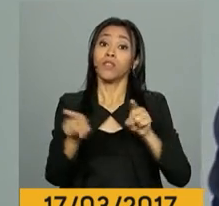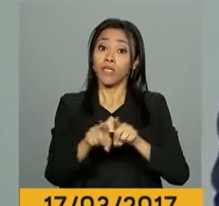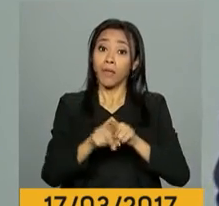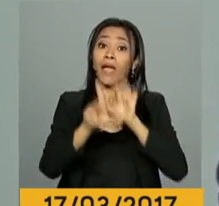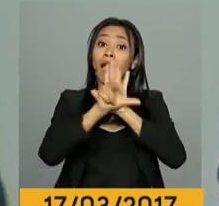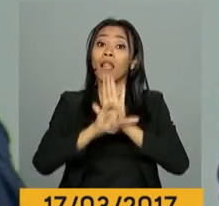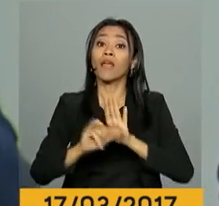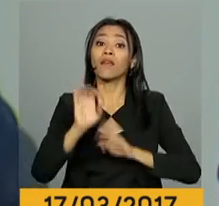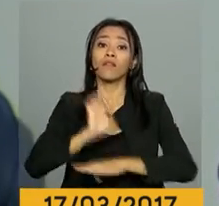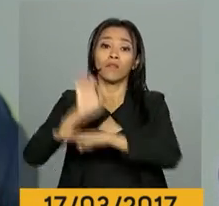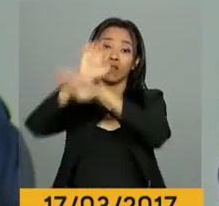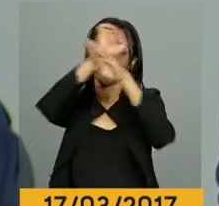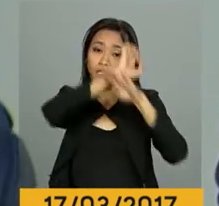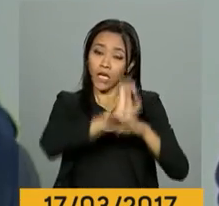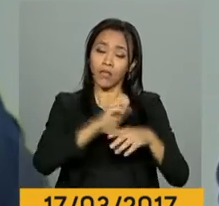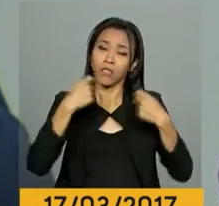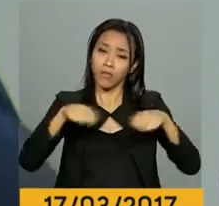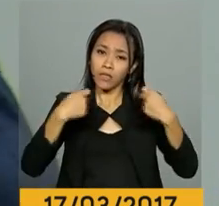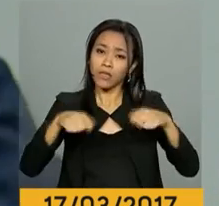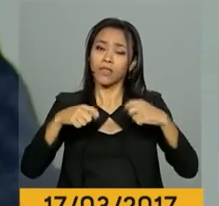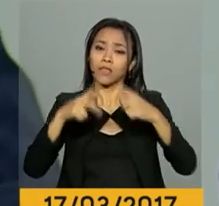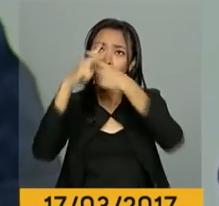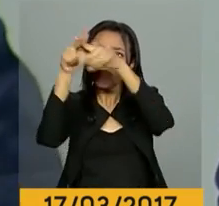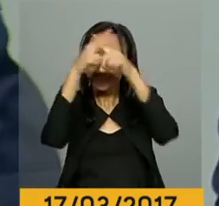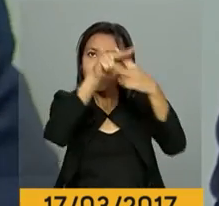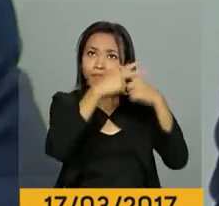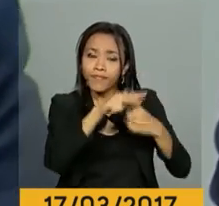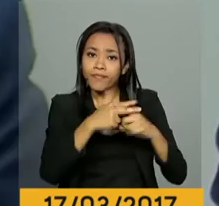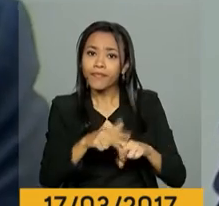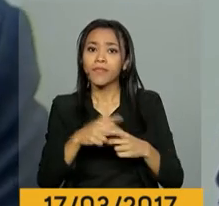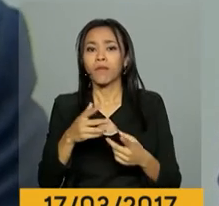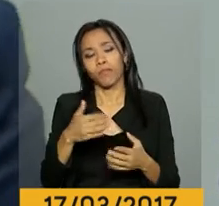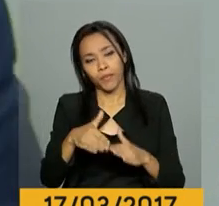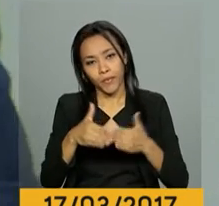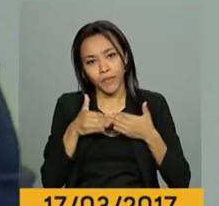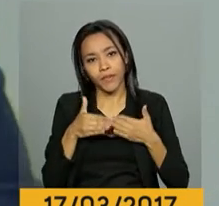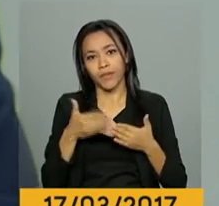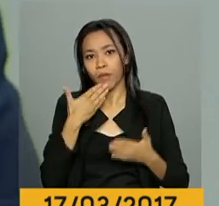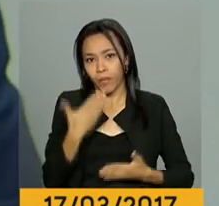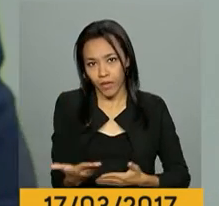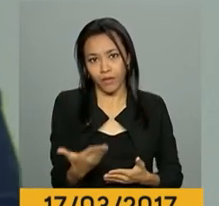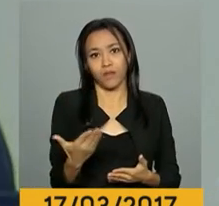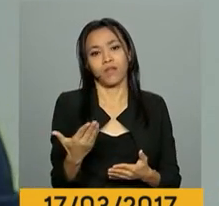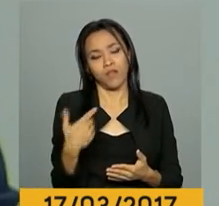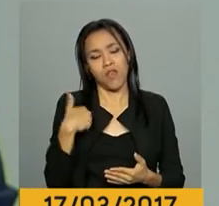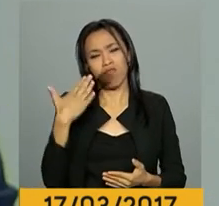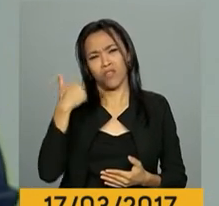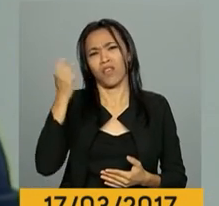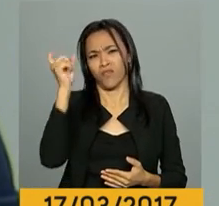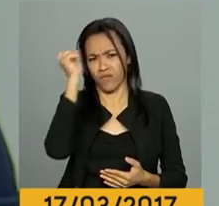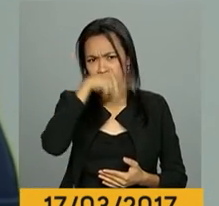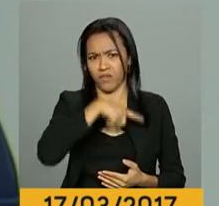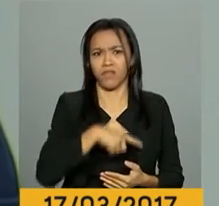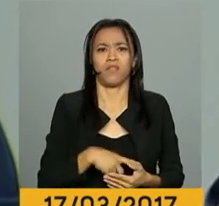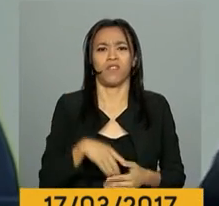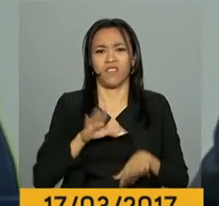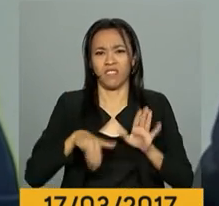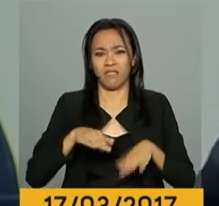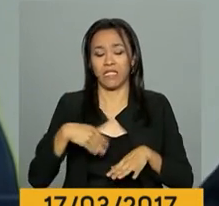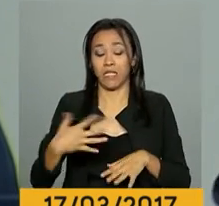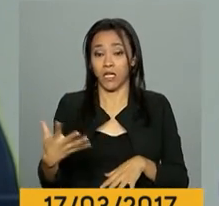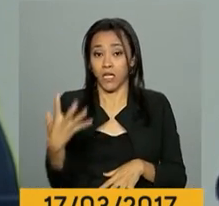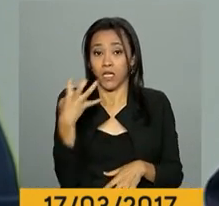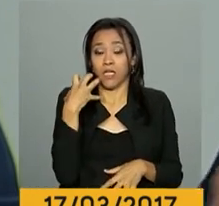estão estabelecendo as contrapartidas. Por isso que eu sempre peço ao Congresso Nacional, e eu sei que isso é difícil às vezes, porque há